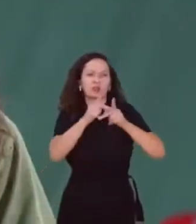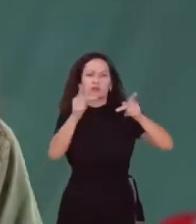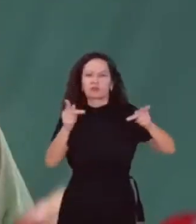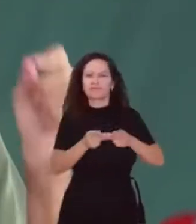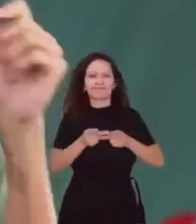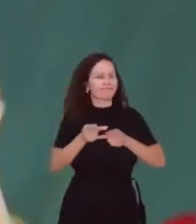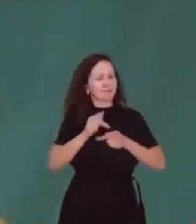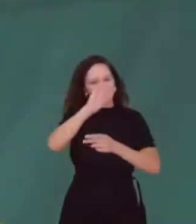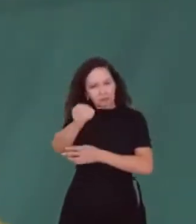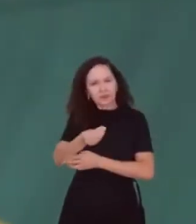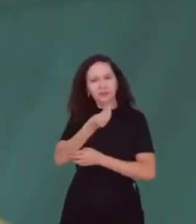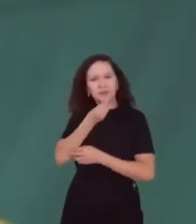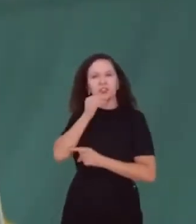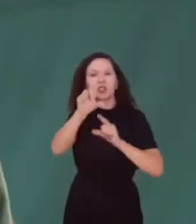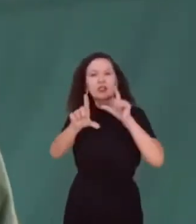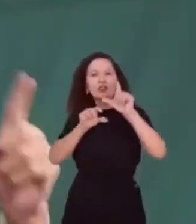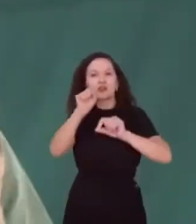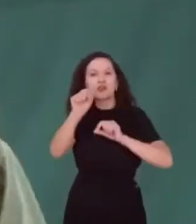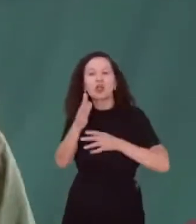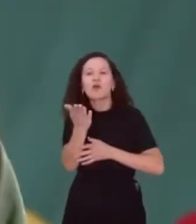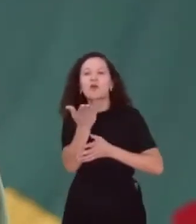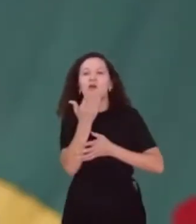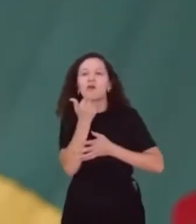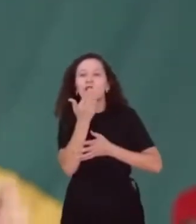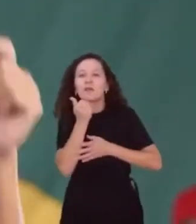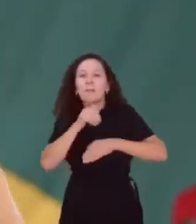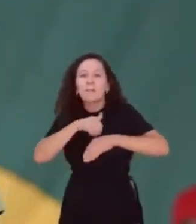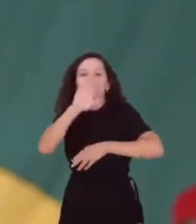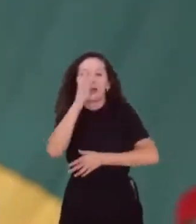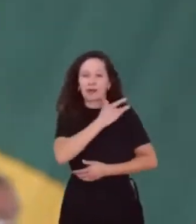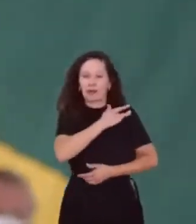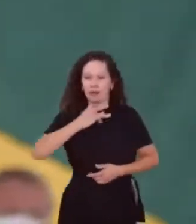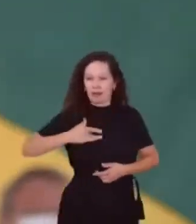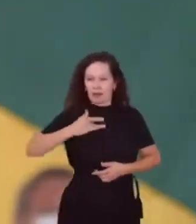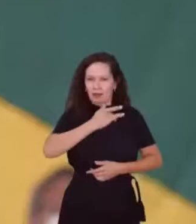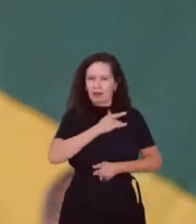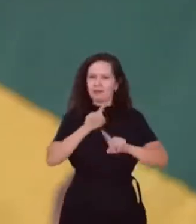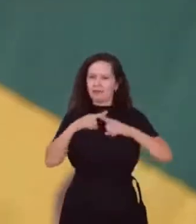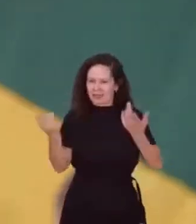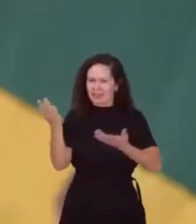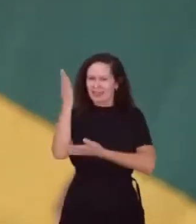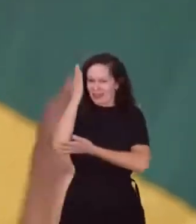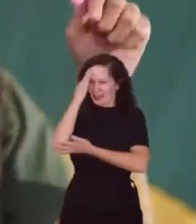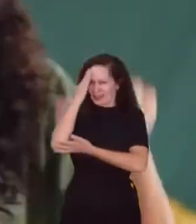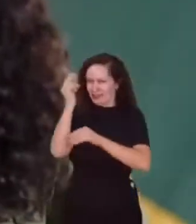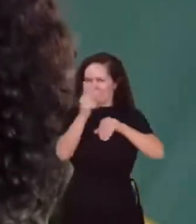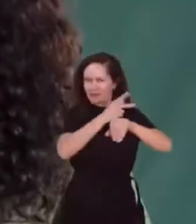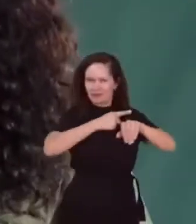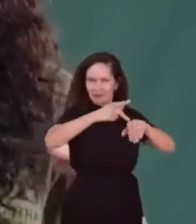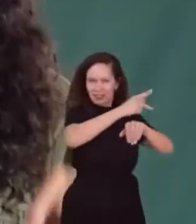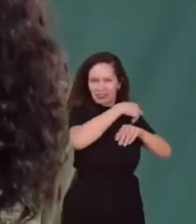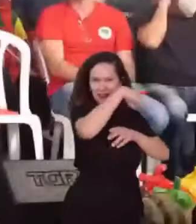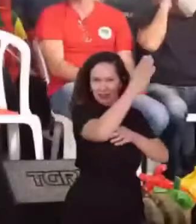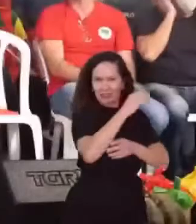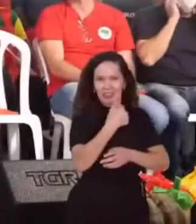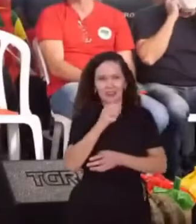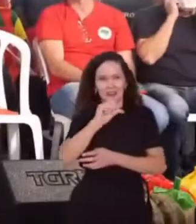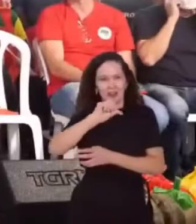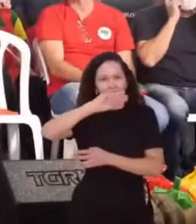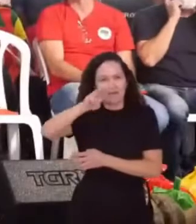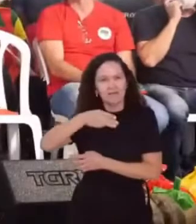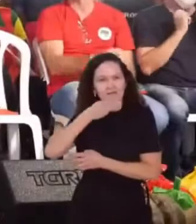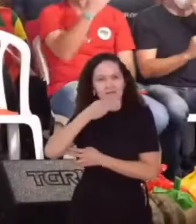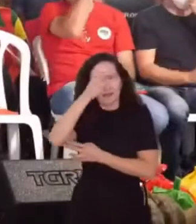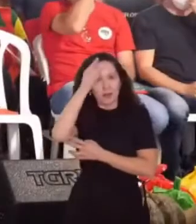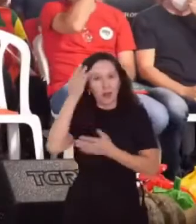uma alimentação mais saudável. Só que a gente sabe que num país onde 19 milhões de pessoas hoje passam